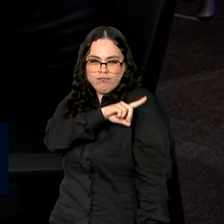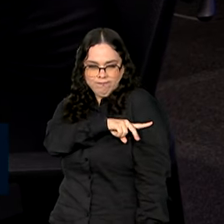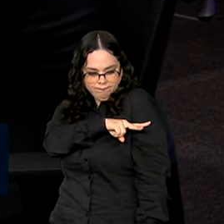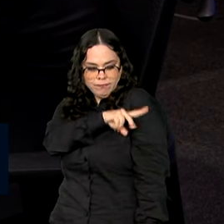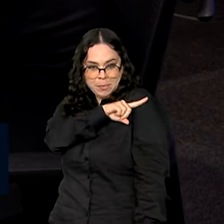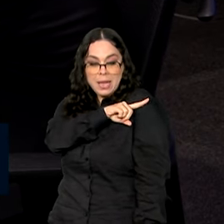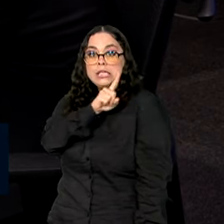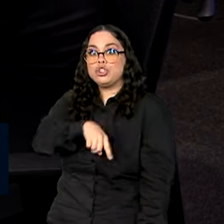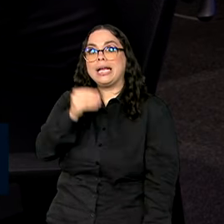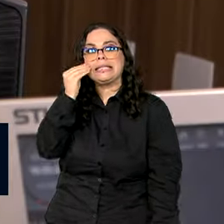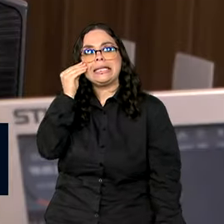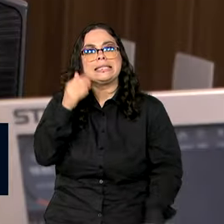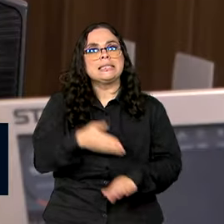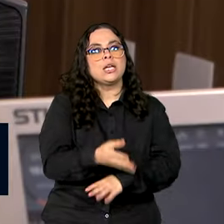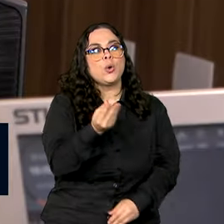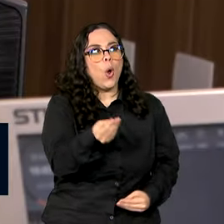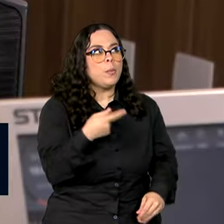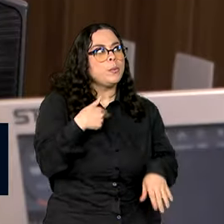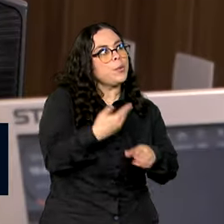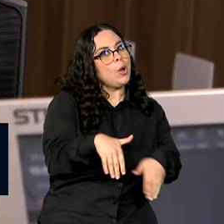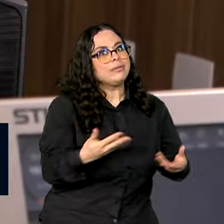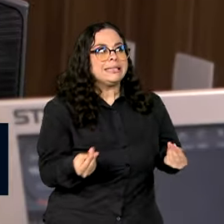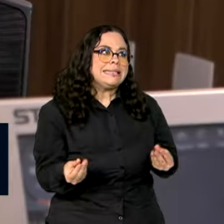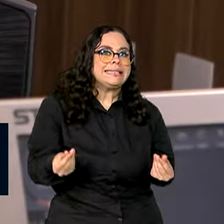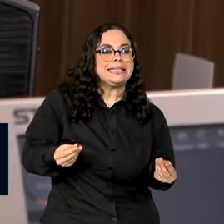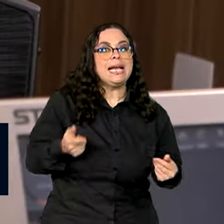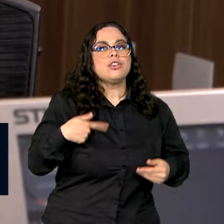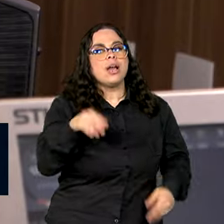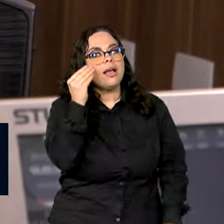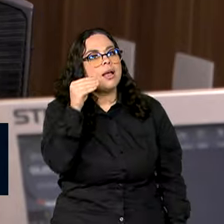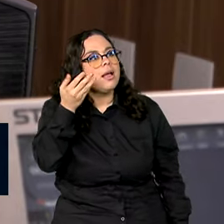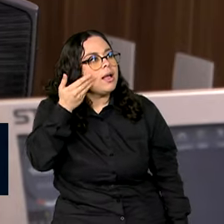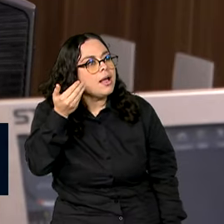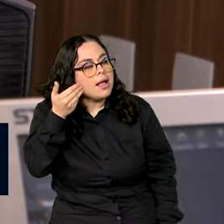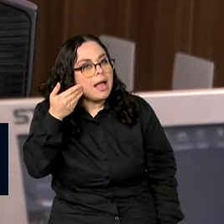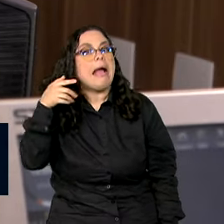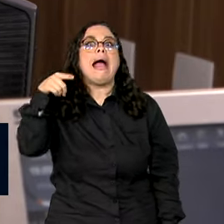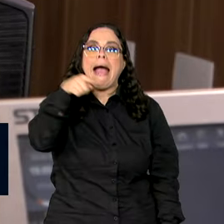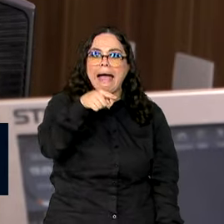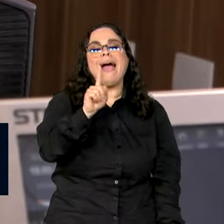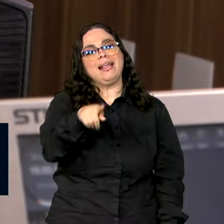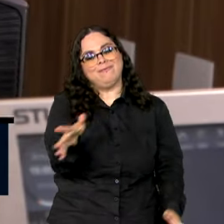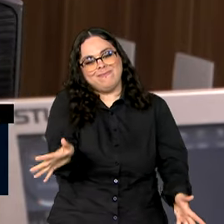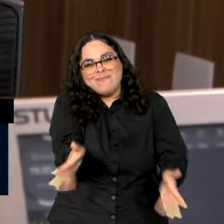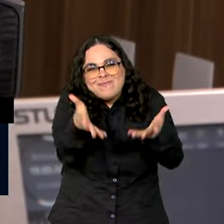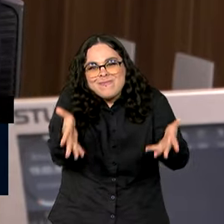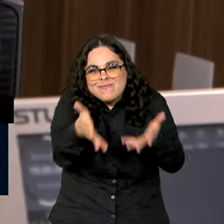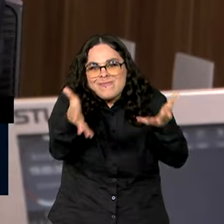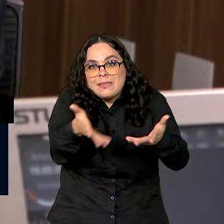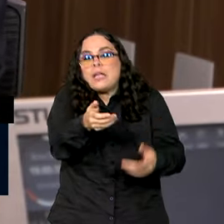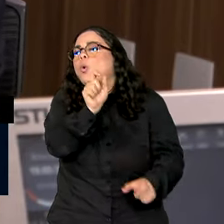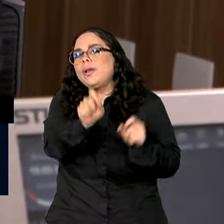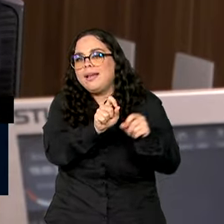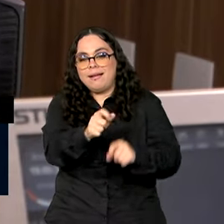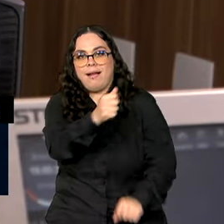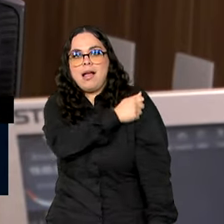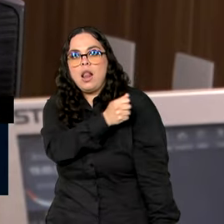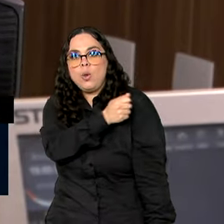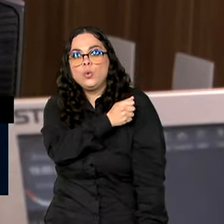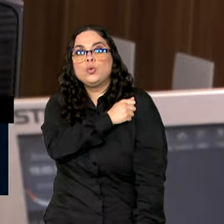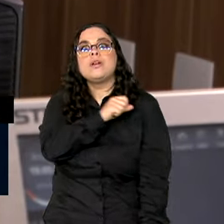para já ir se preparando é isso é o Há uma um incentivo a participação daqueles que